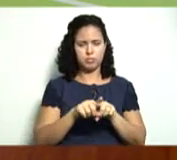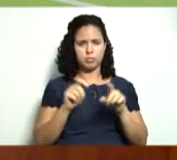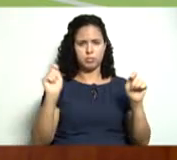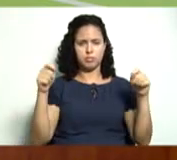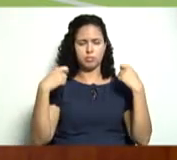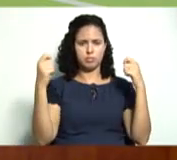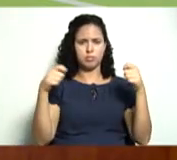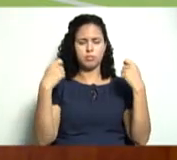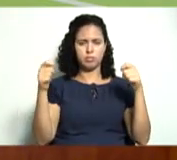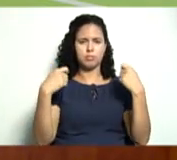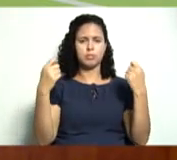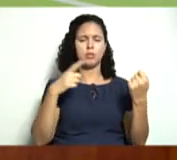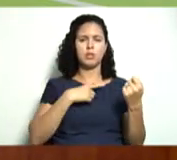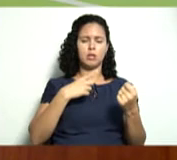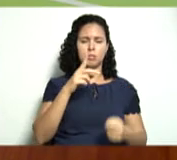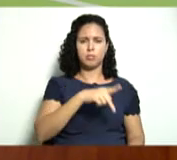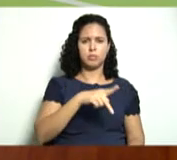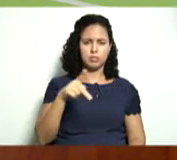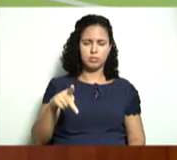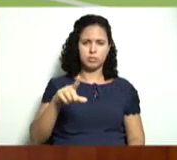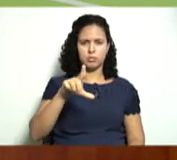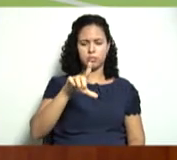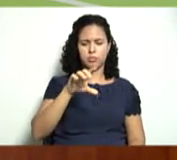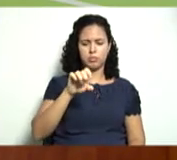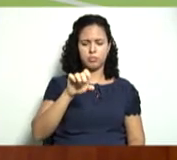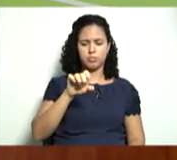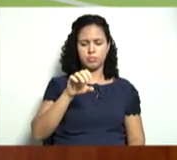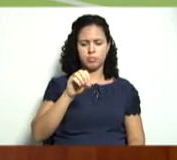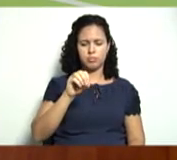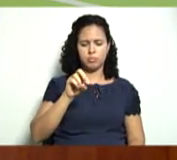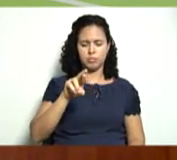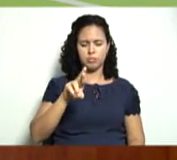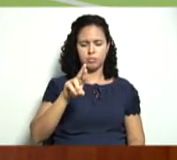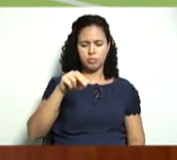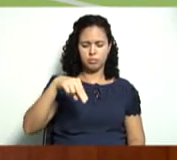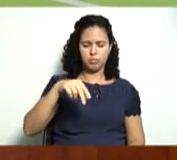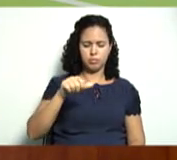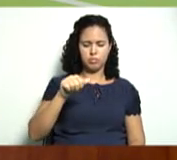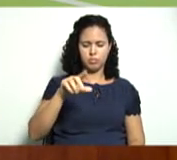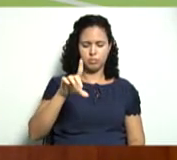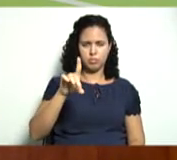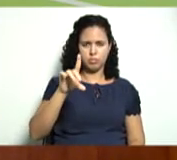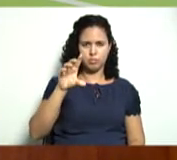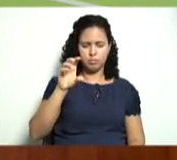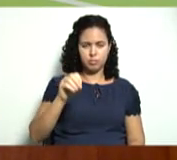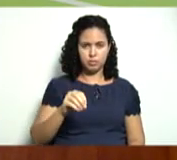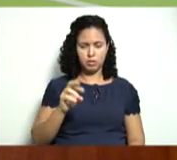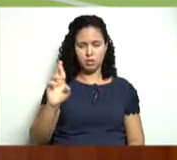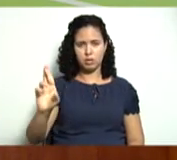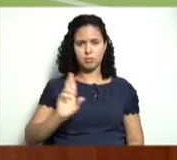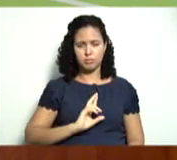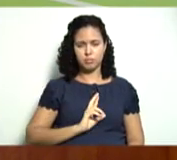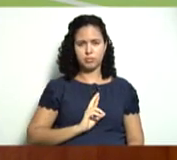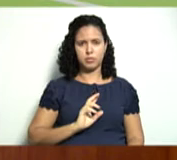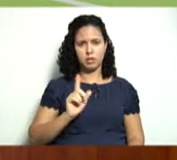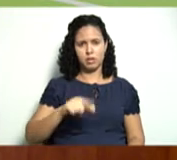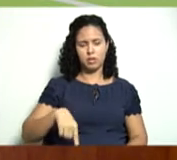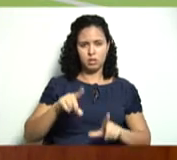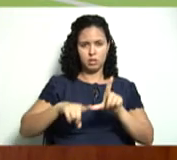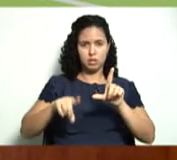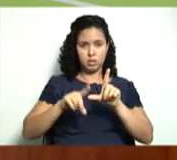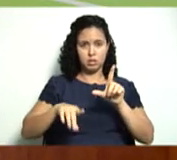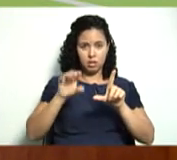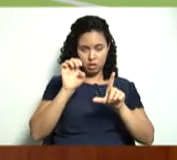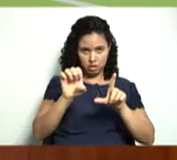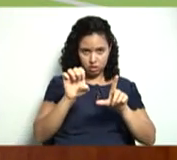e o tutor presencial é o professor leonardo leite e eles estão falando aqui no chat pessoa que a resposta correta é a letra é será